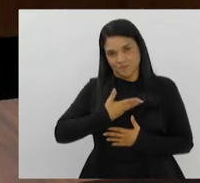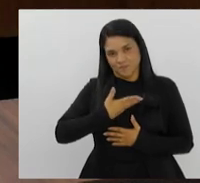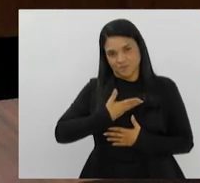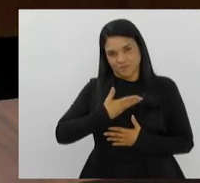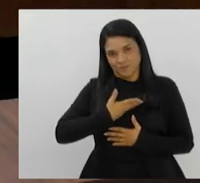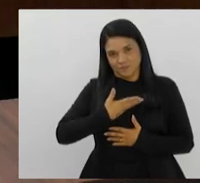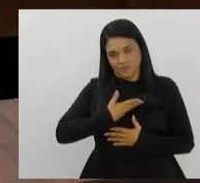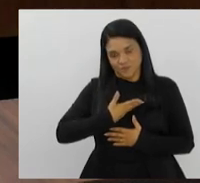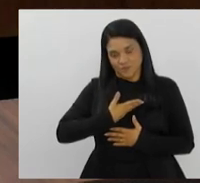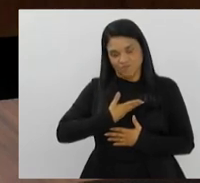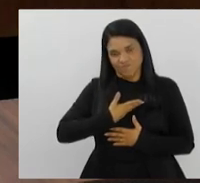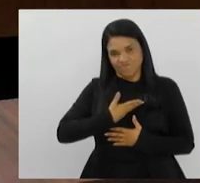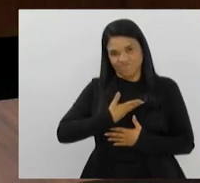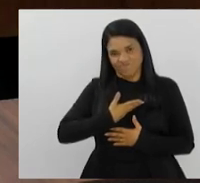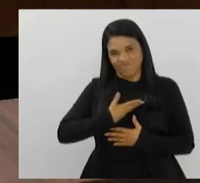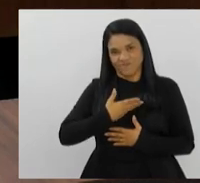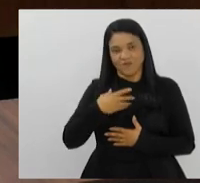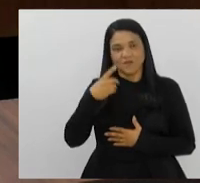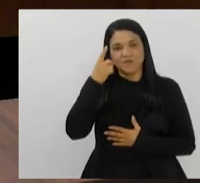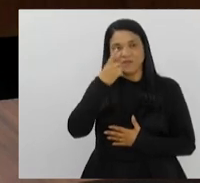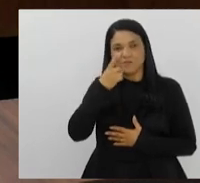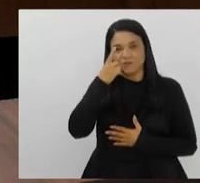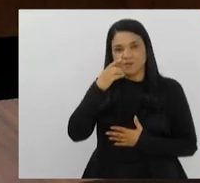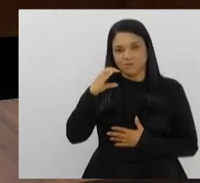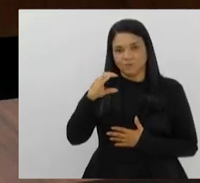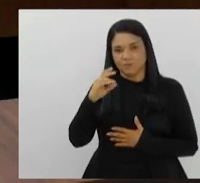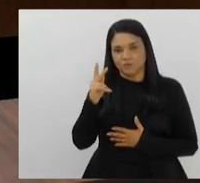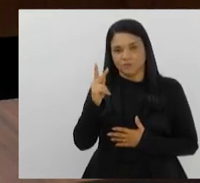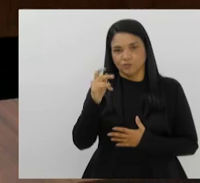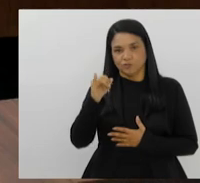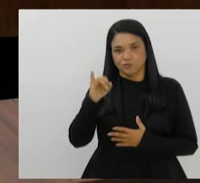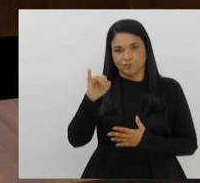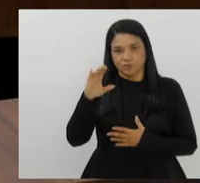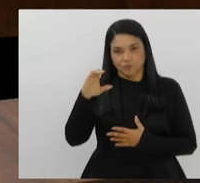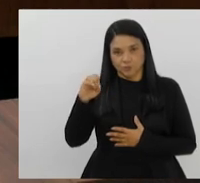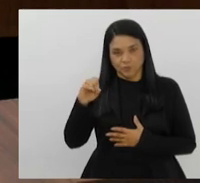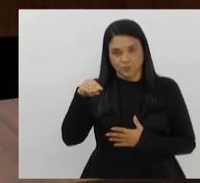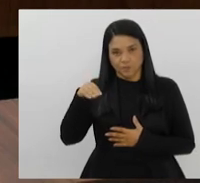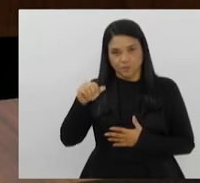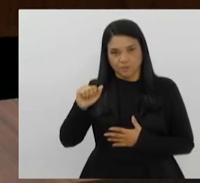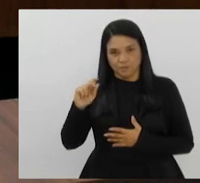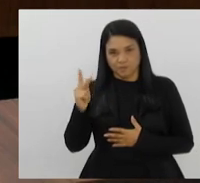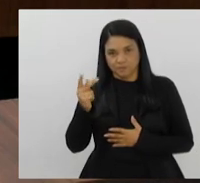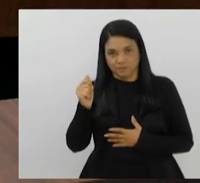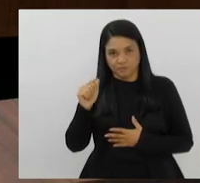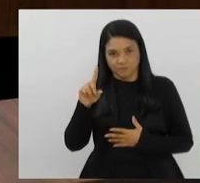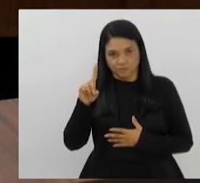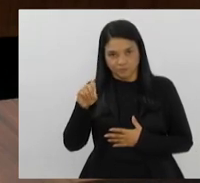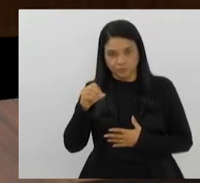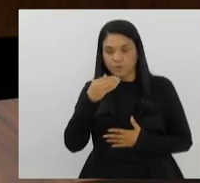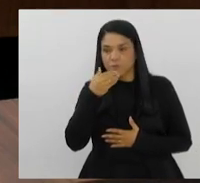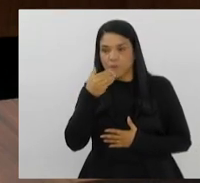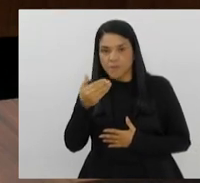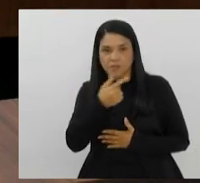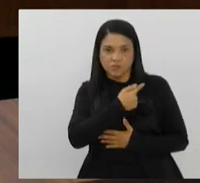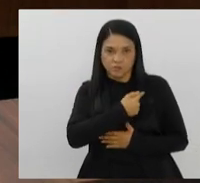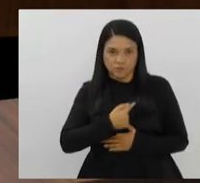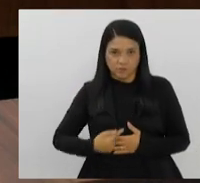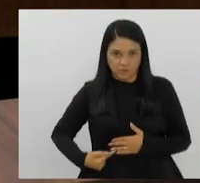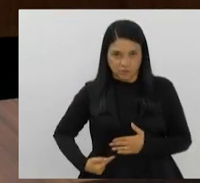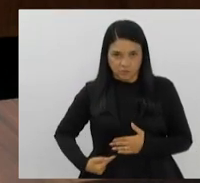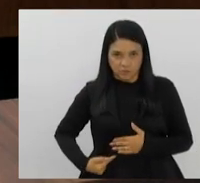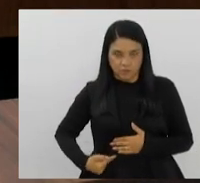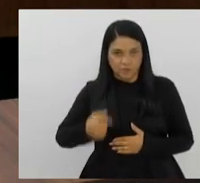alguém não goste dele, deputado Chico Machado, ele quer que o governador implante